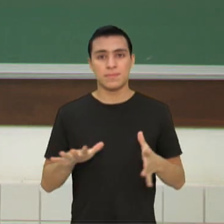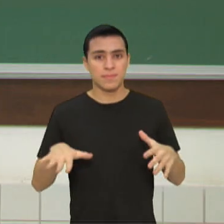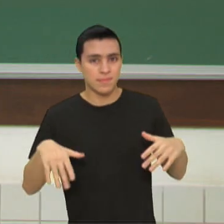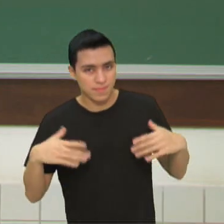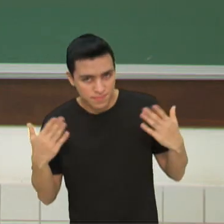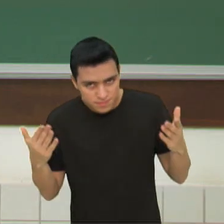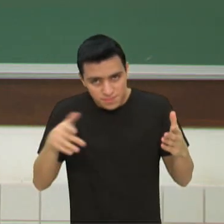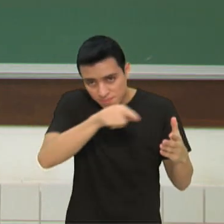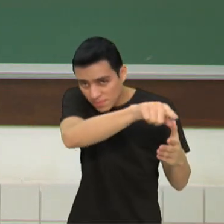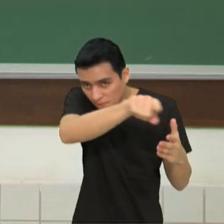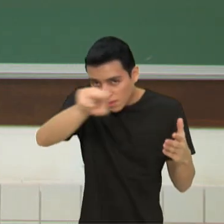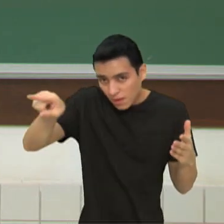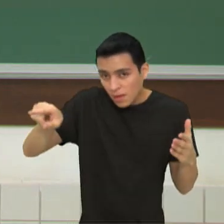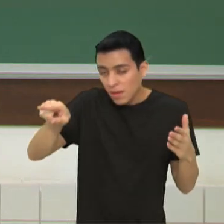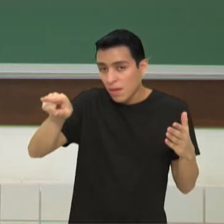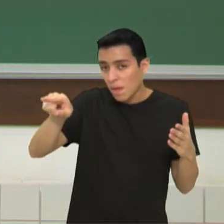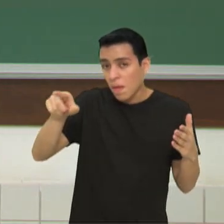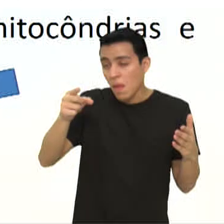Pesada, olha aqui.